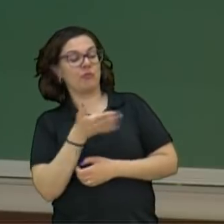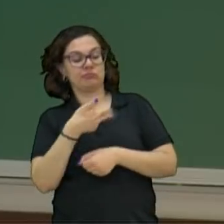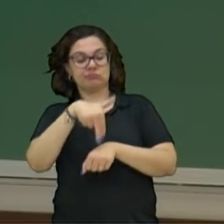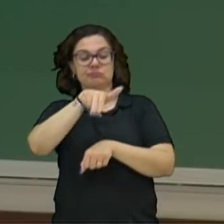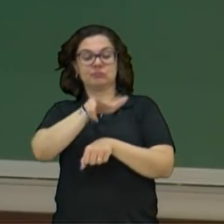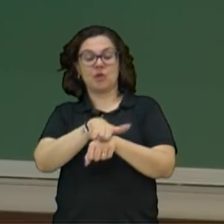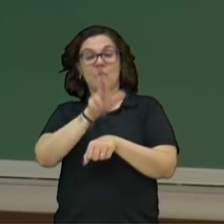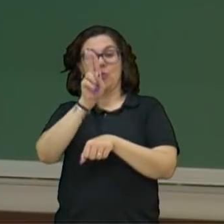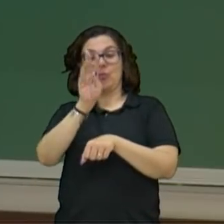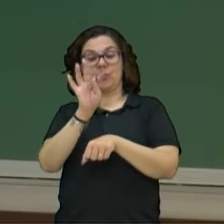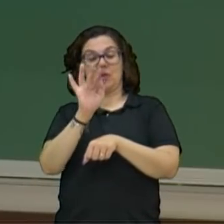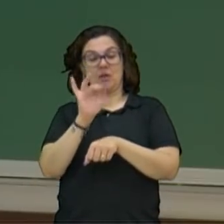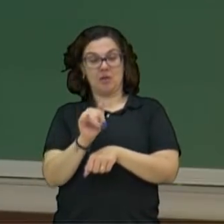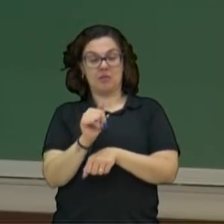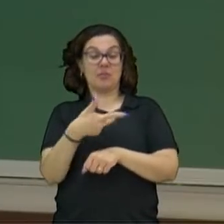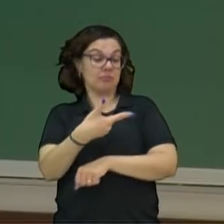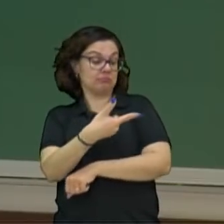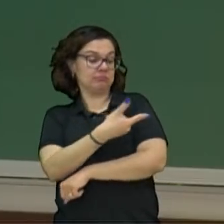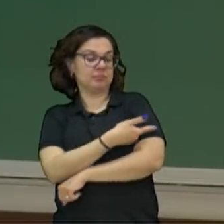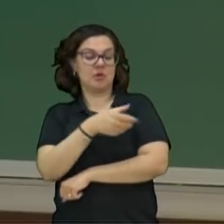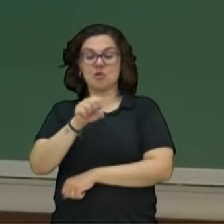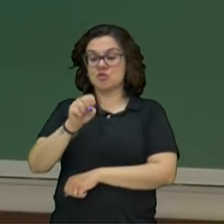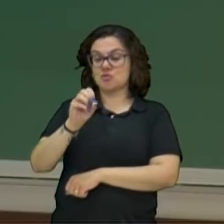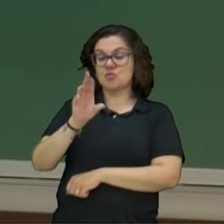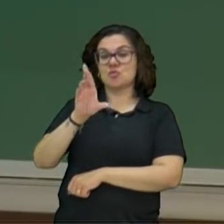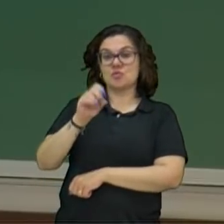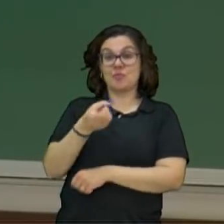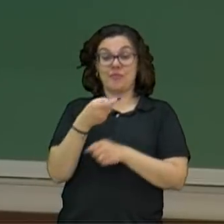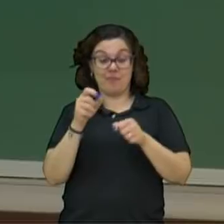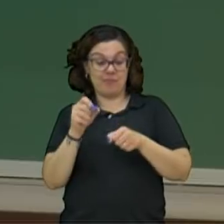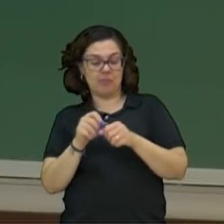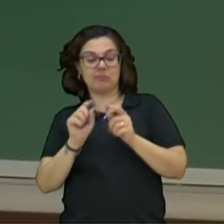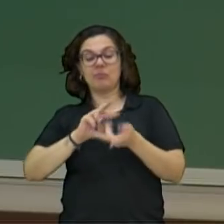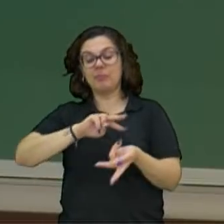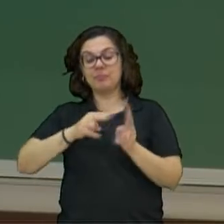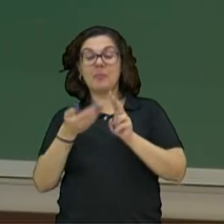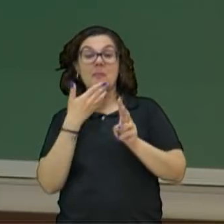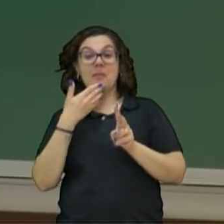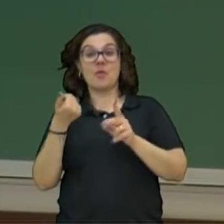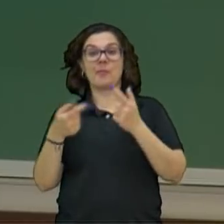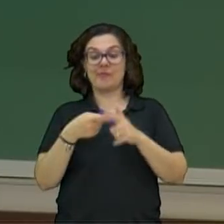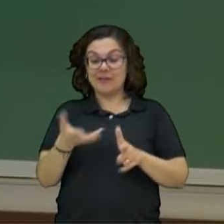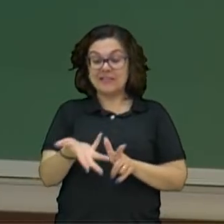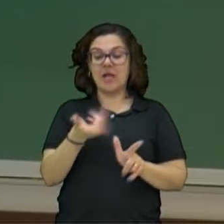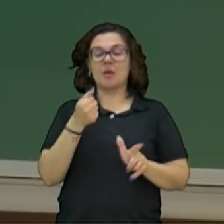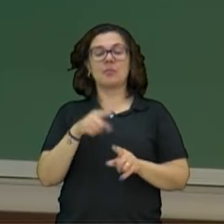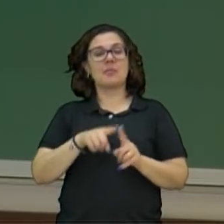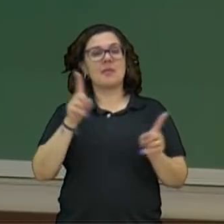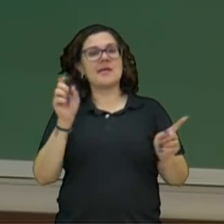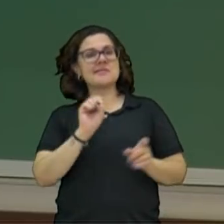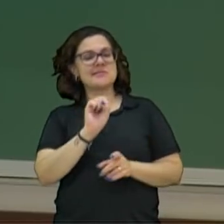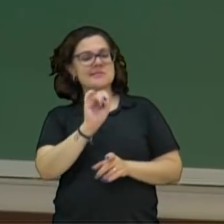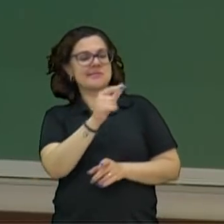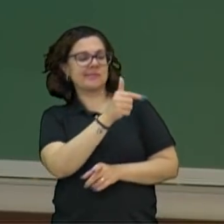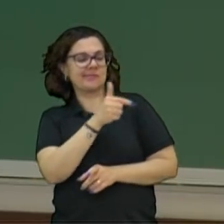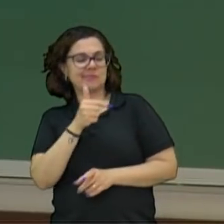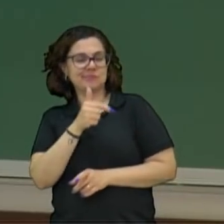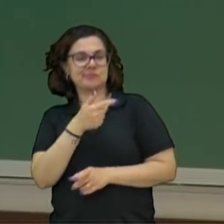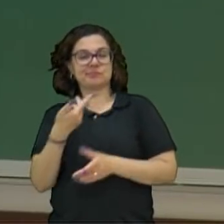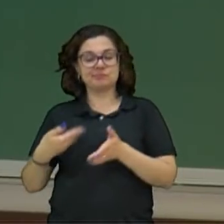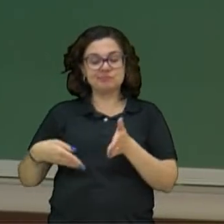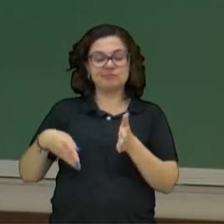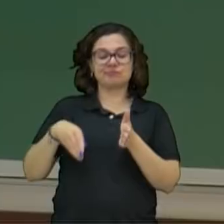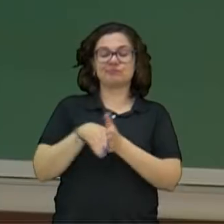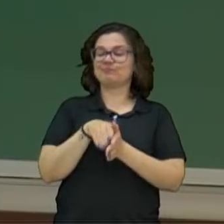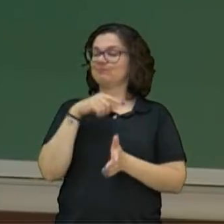graças ao soro isso foi revertido, porque isso foi feito rapidamente, né? Mas se não tivesse chegado o soro